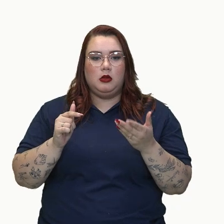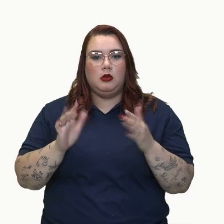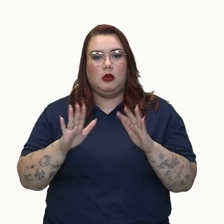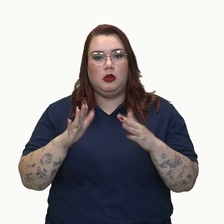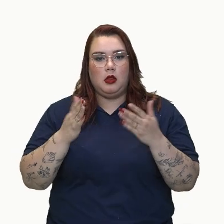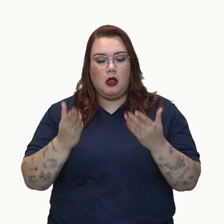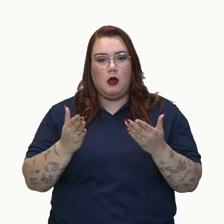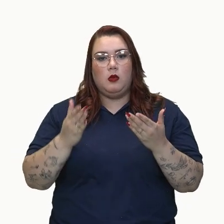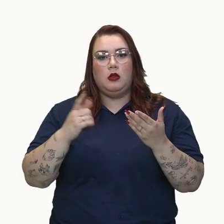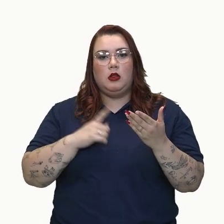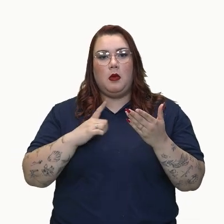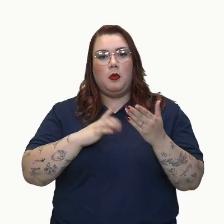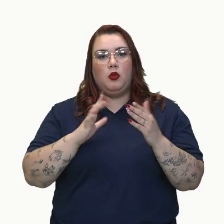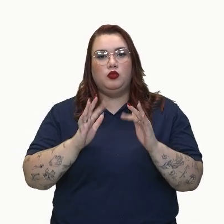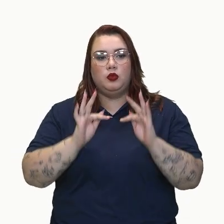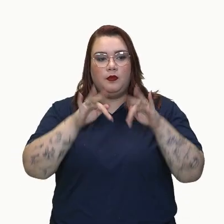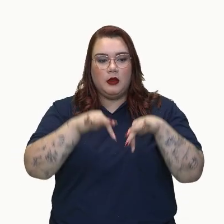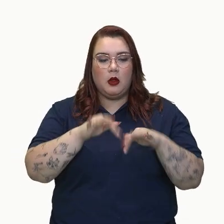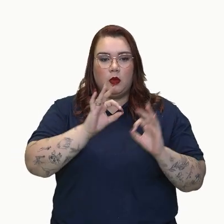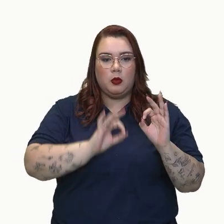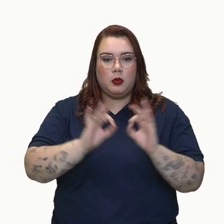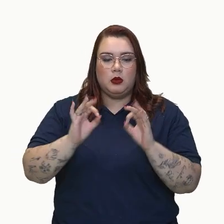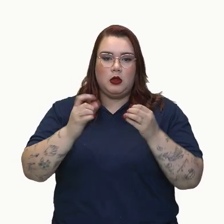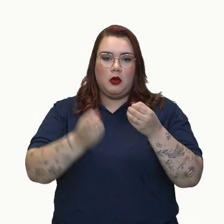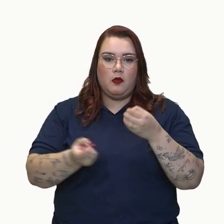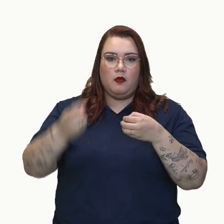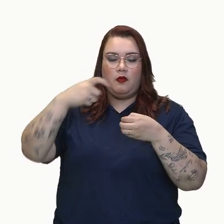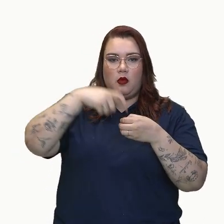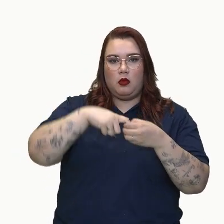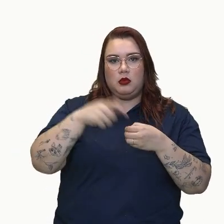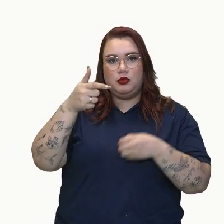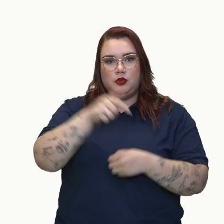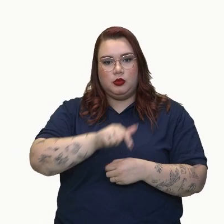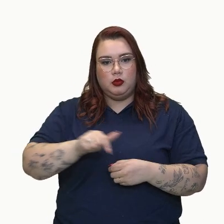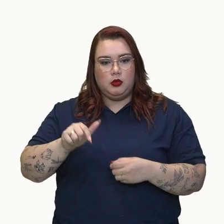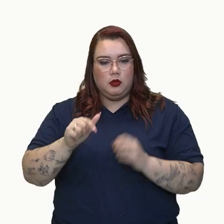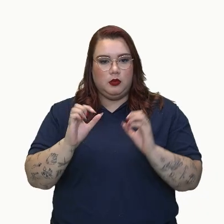ser restaurada, tá? É muito importante você entender isso.